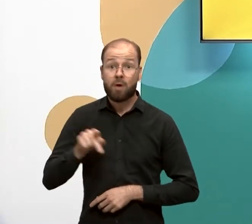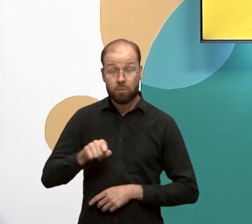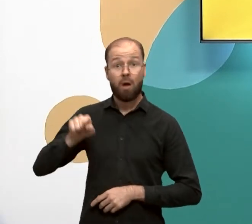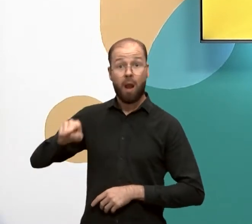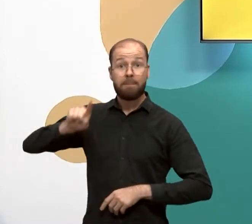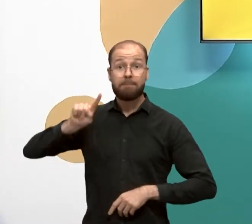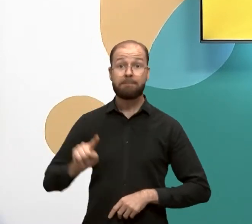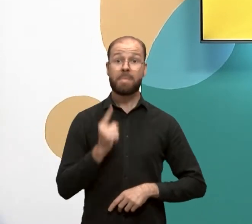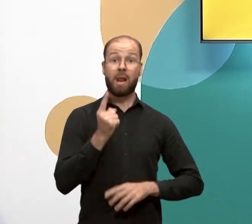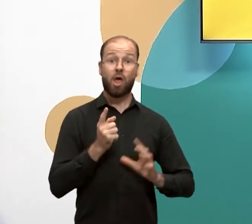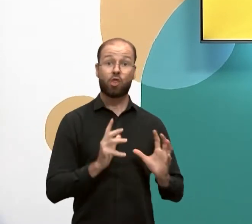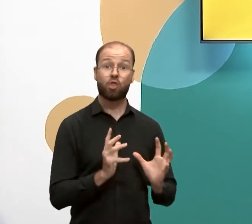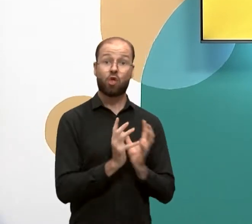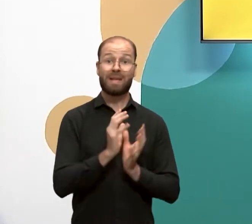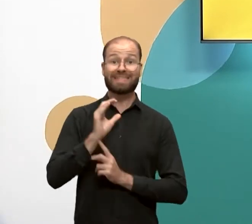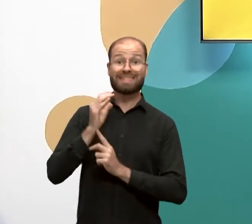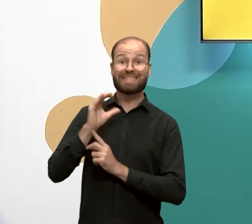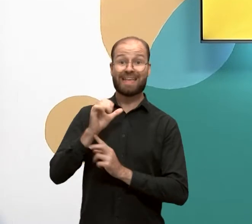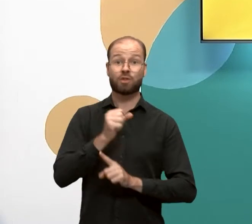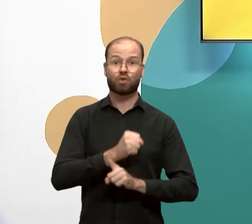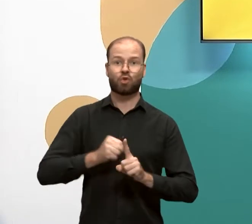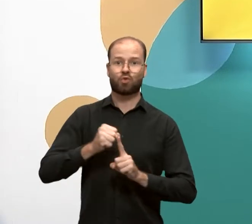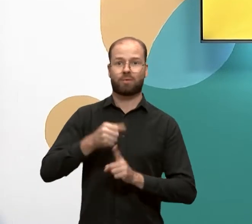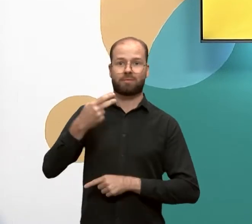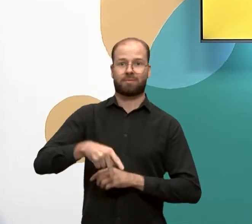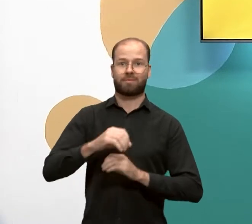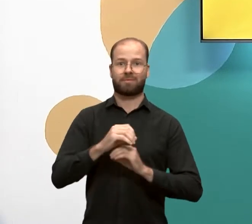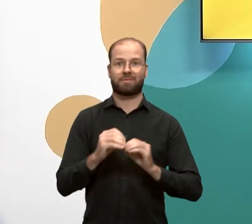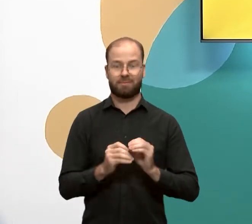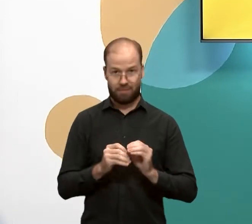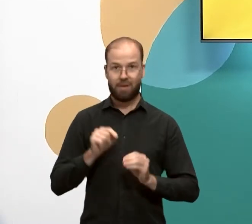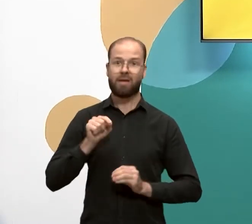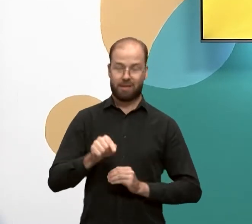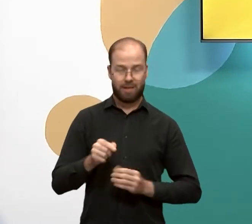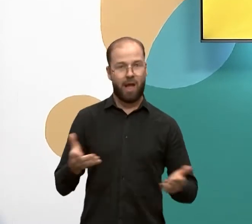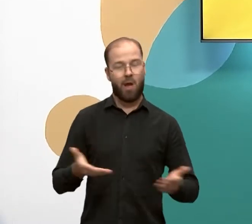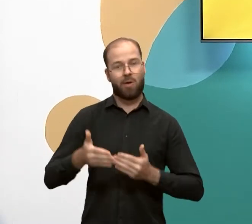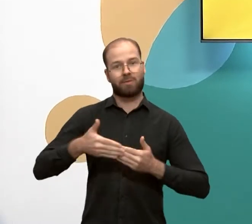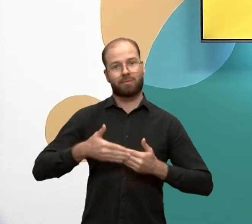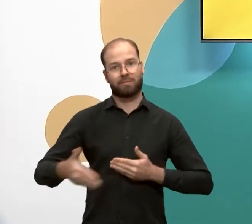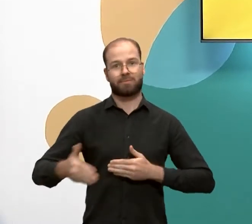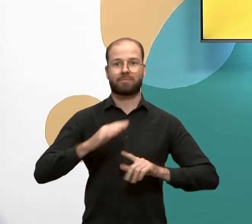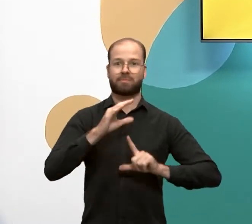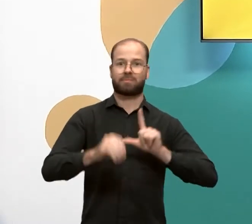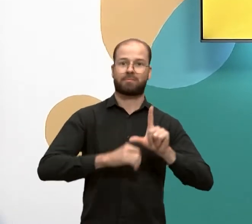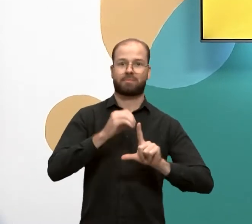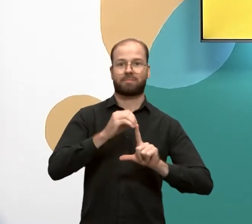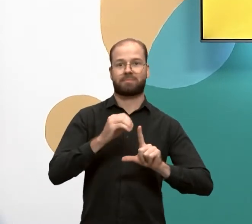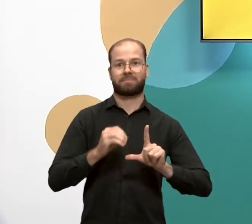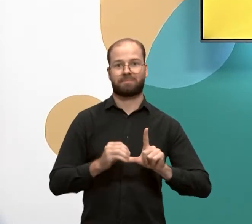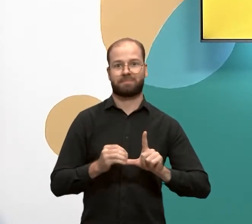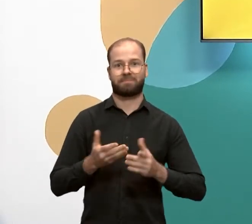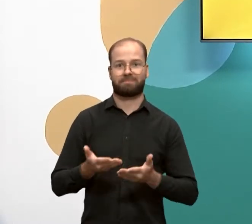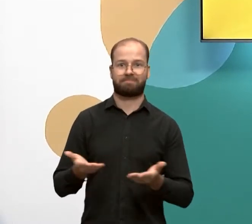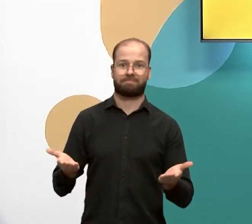Ciências Sociais da universidade. Tudo isso e muito mais, agora no Mundo UFG.